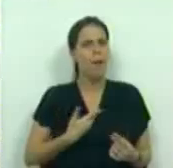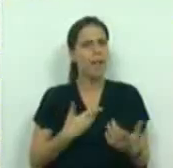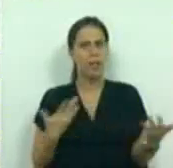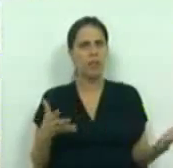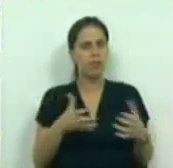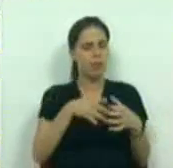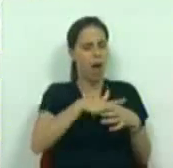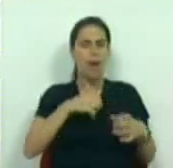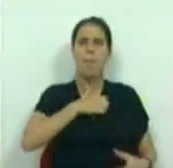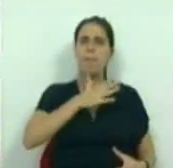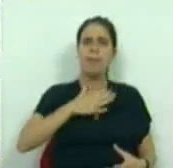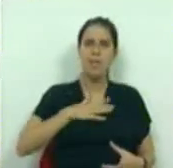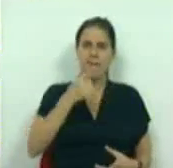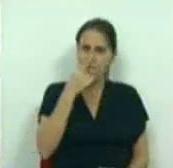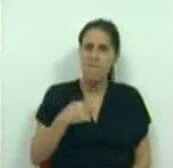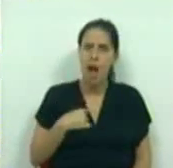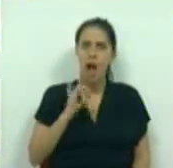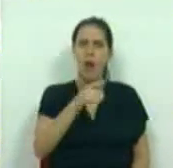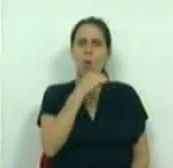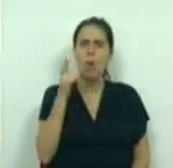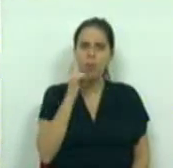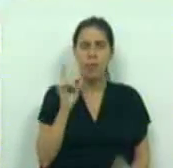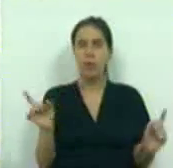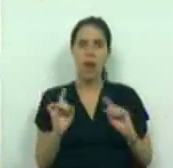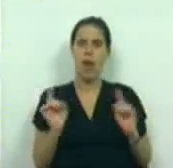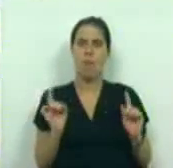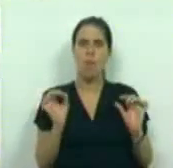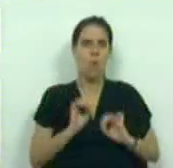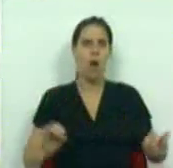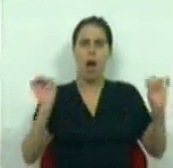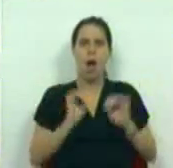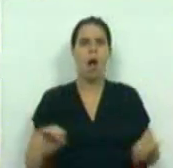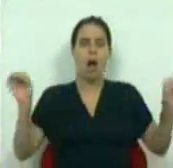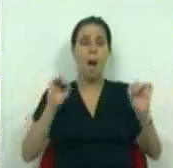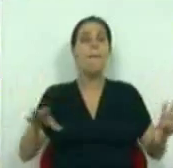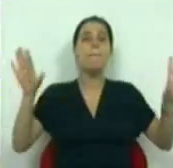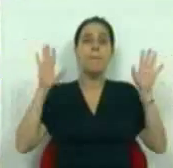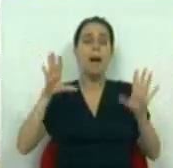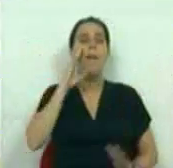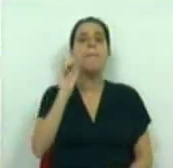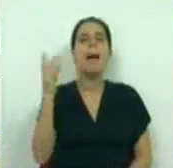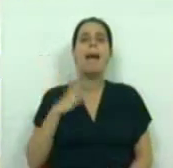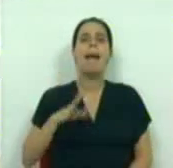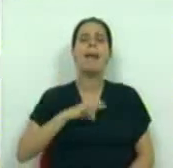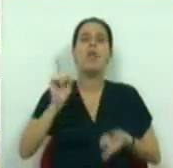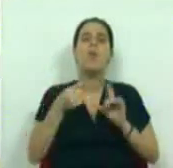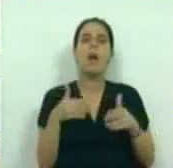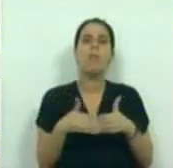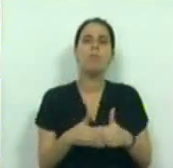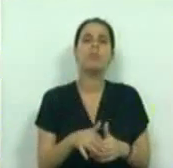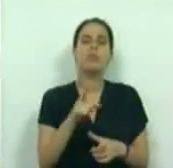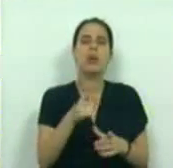dívida do setor empresarial que estava a falhar nos seus compromissos? Não, não havia nenhuma. No entanto, a banca o que queria para o seu processo